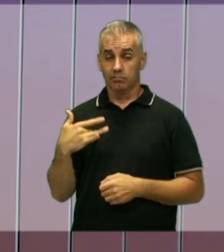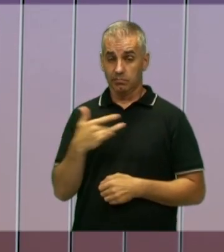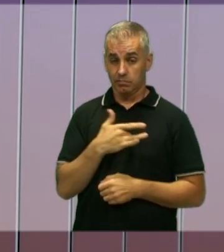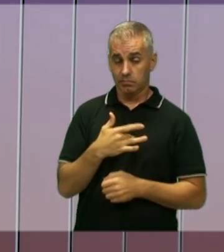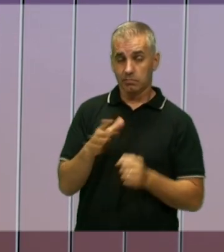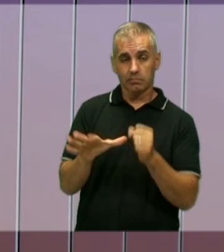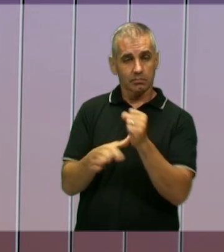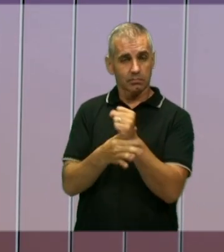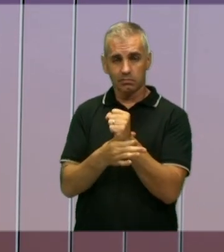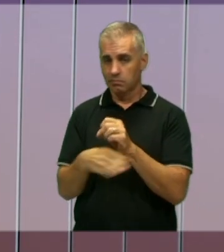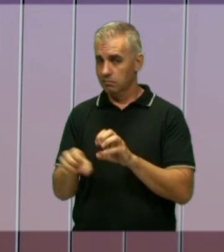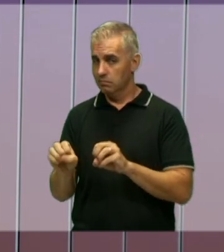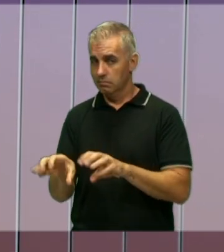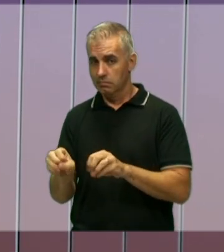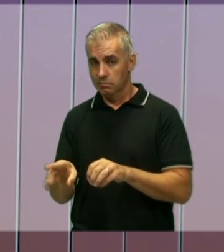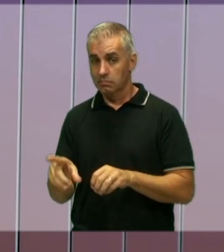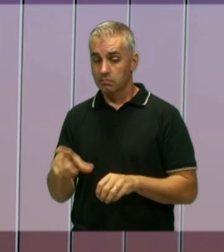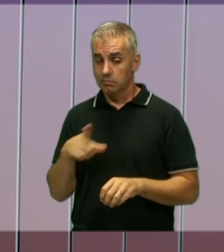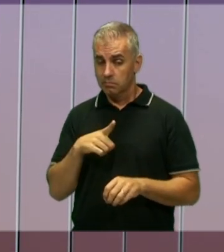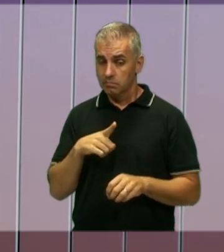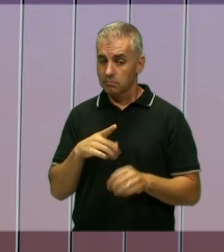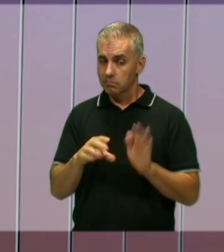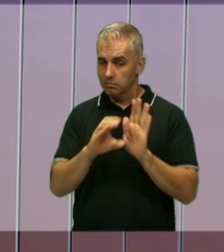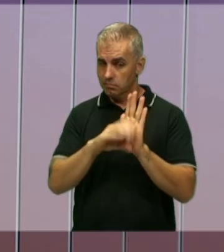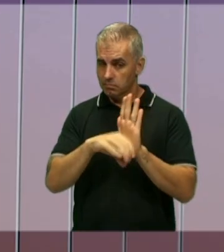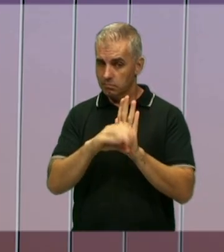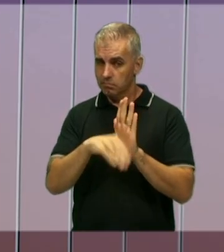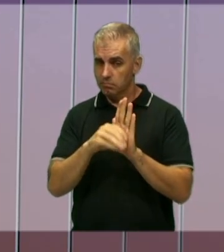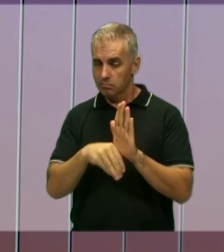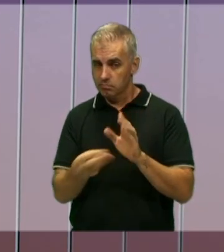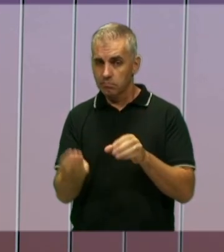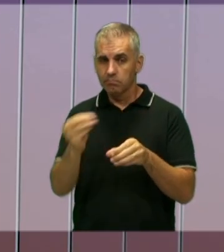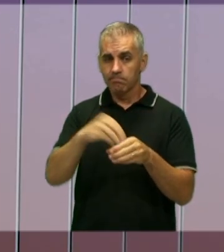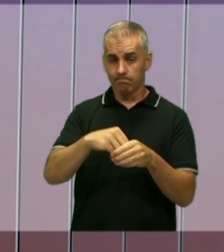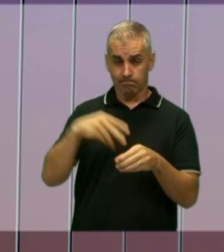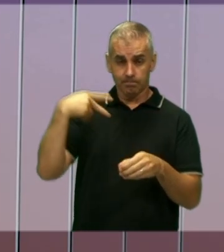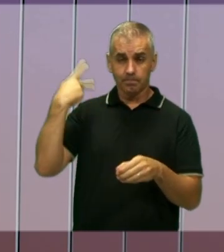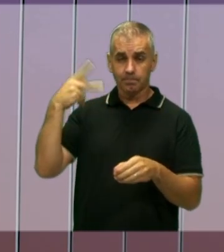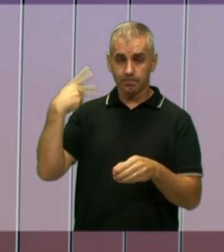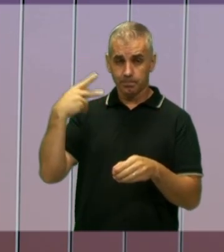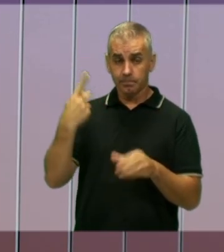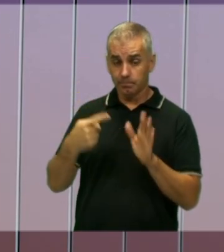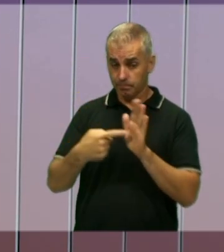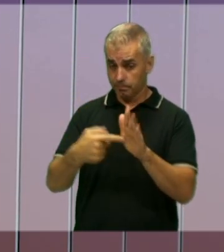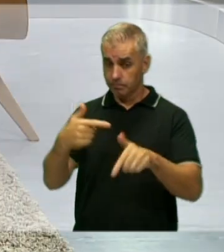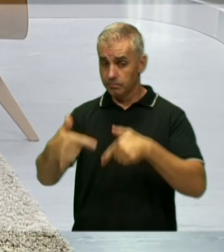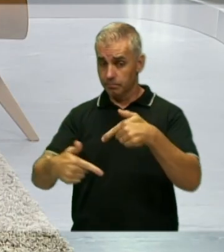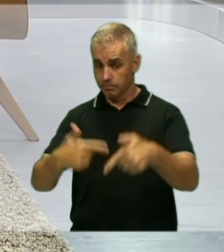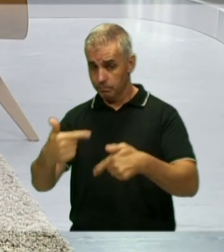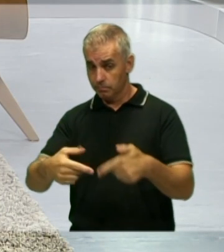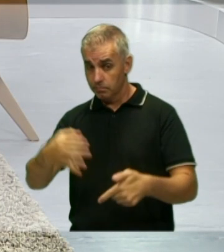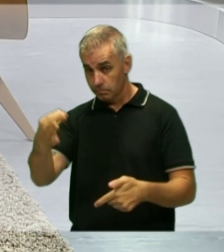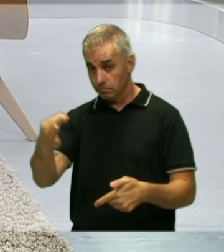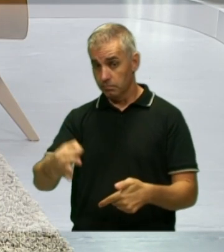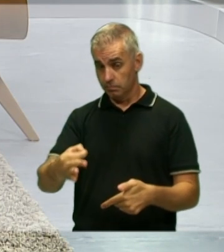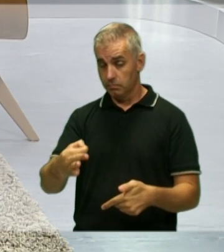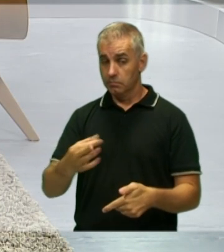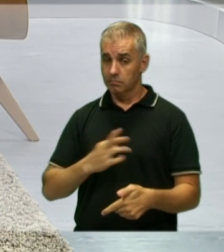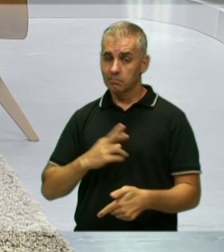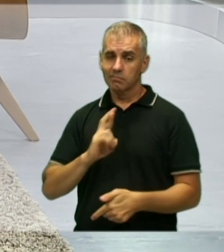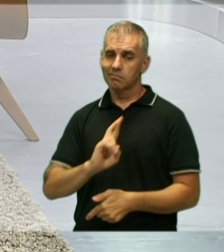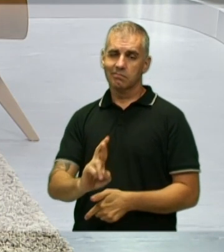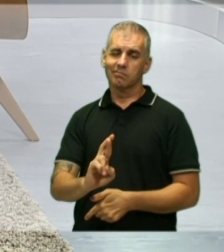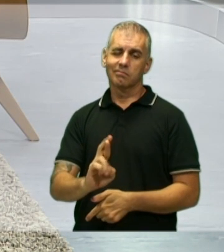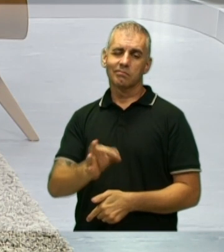segurança, da educação, mas que tu traga esses conceitos para dentro da política e tu consiga trabalhar de forma efetiva, tem resultado, né, tem